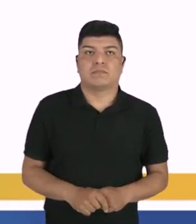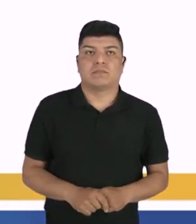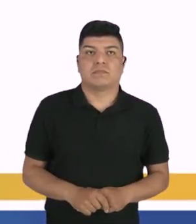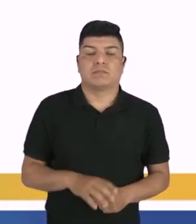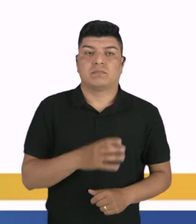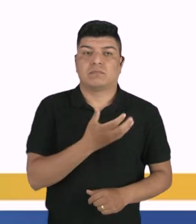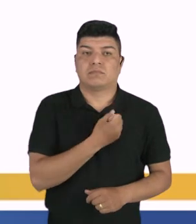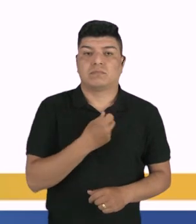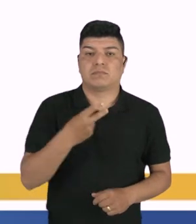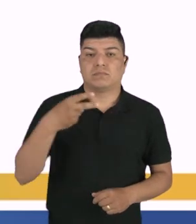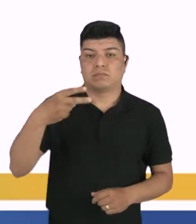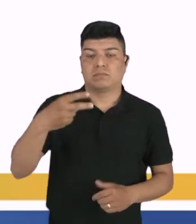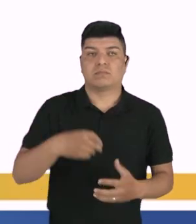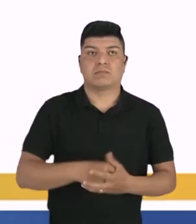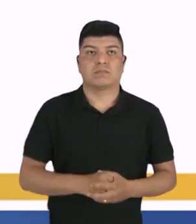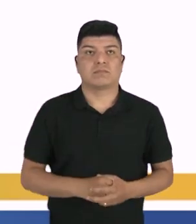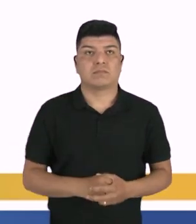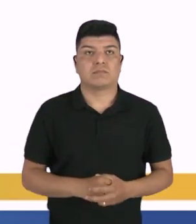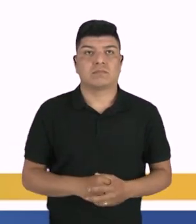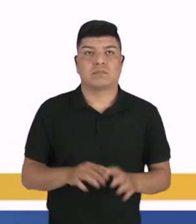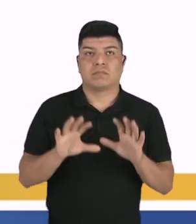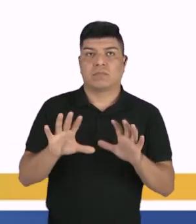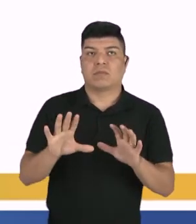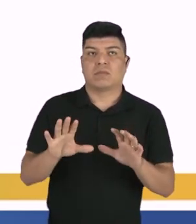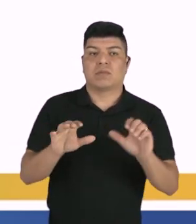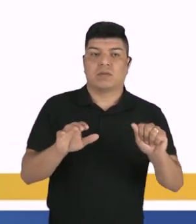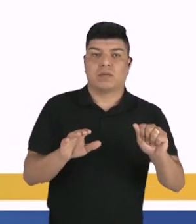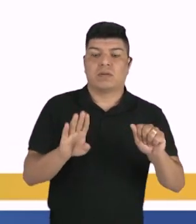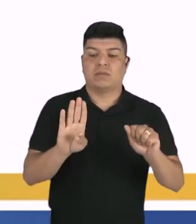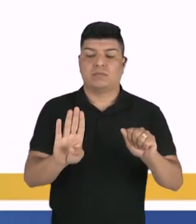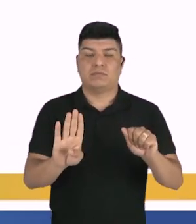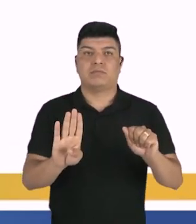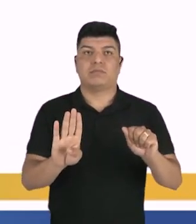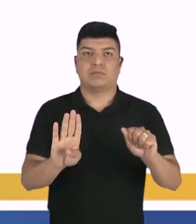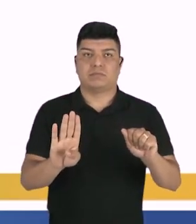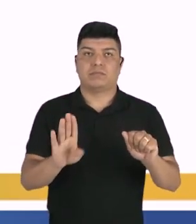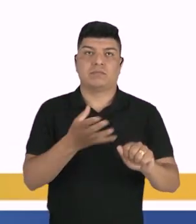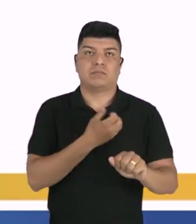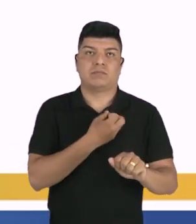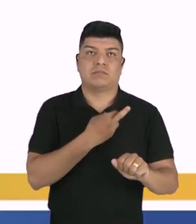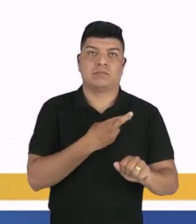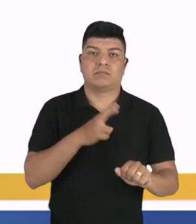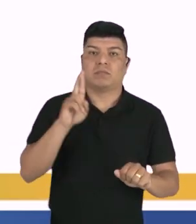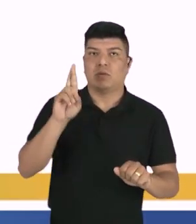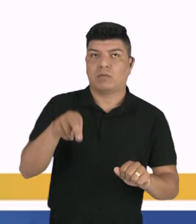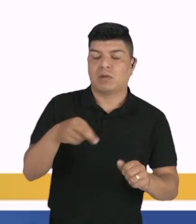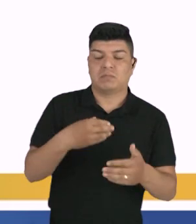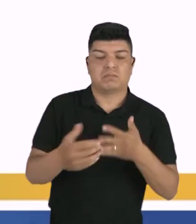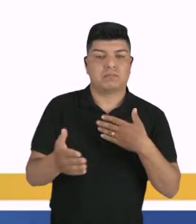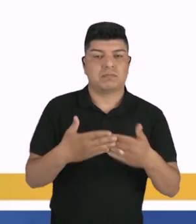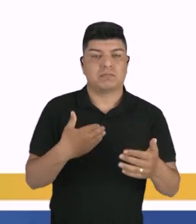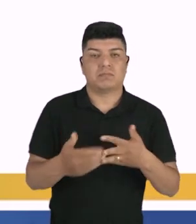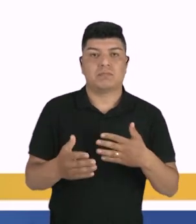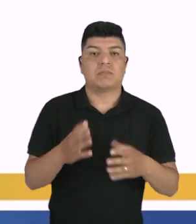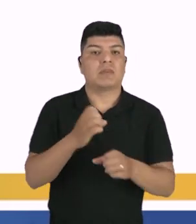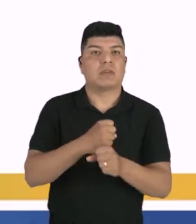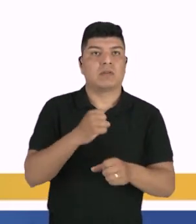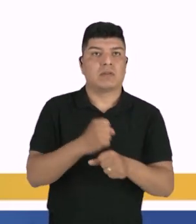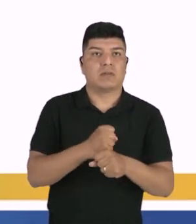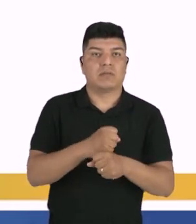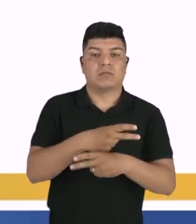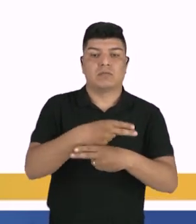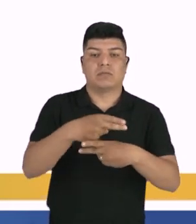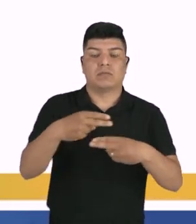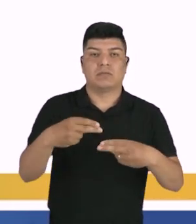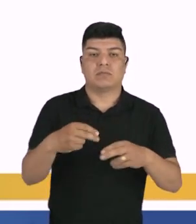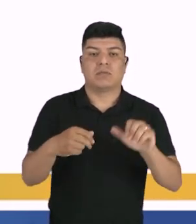Agora na questão 2 eu tenho, sendo A e B números reais quaisquer, calcule o